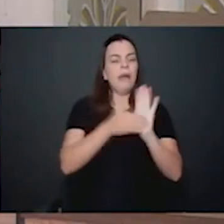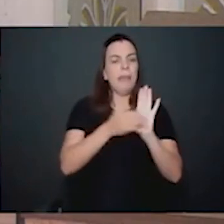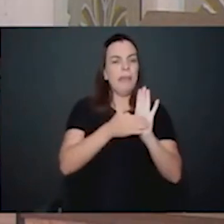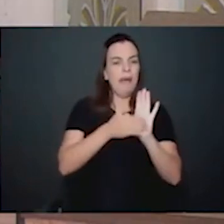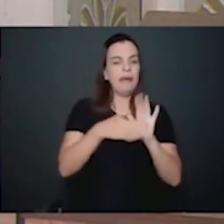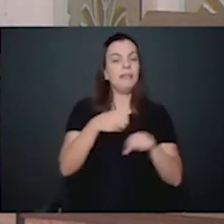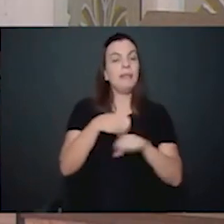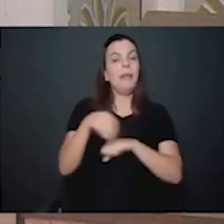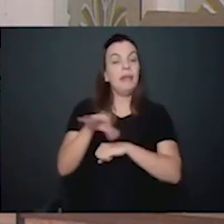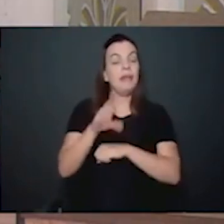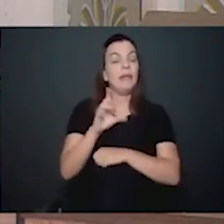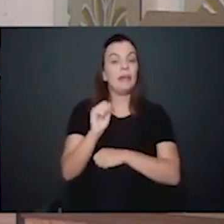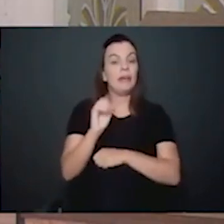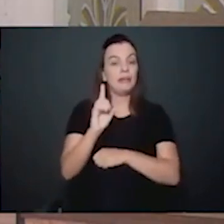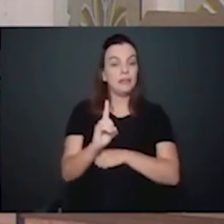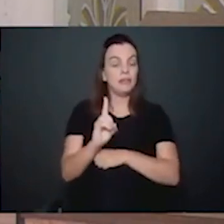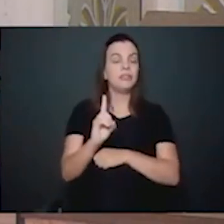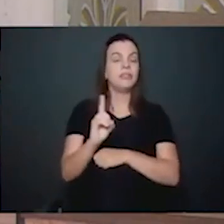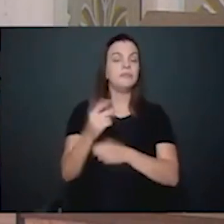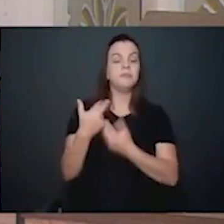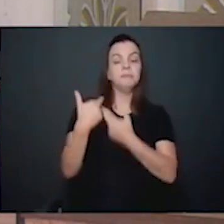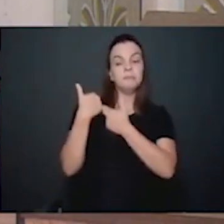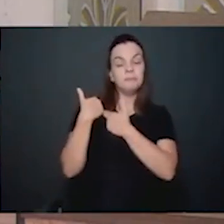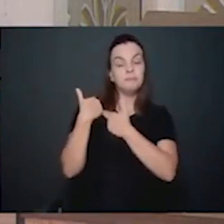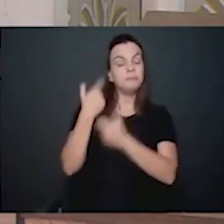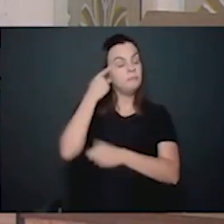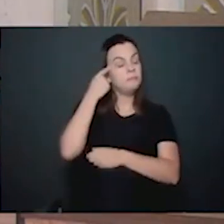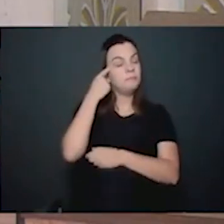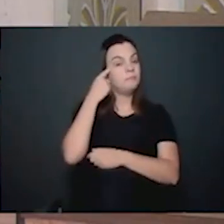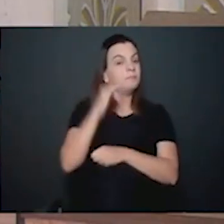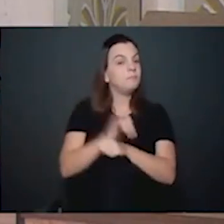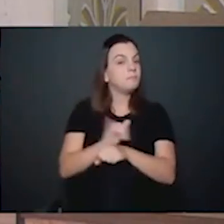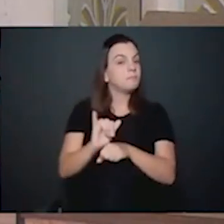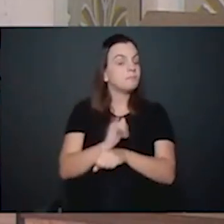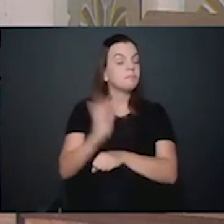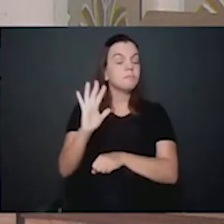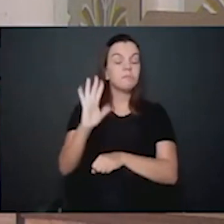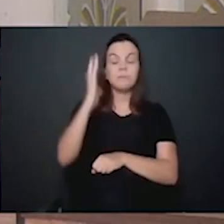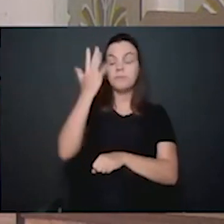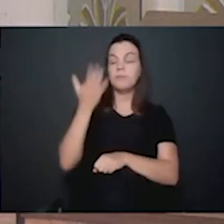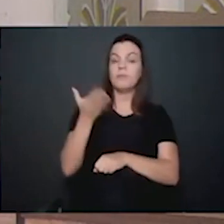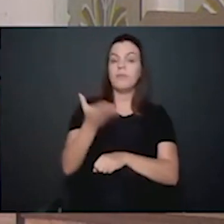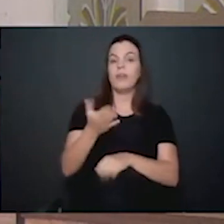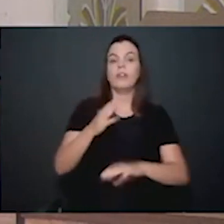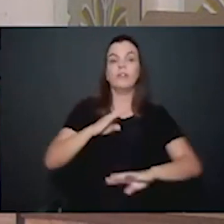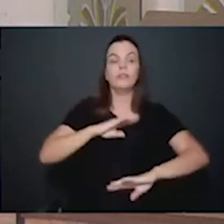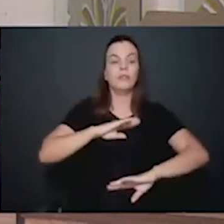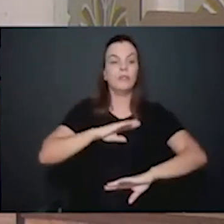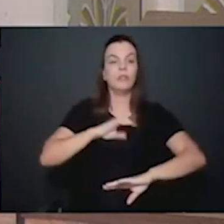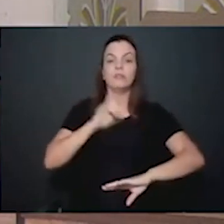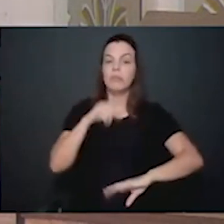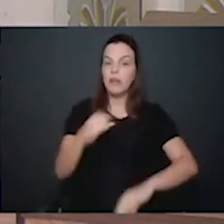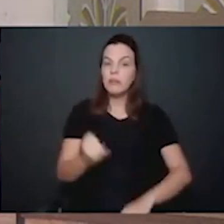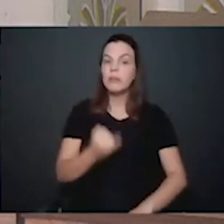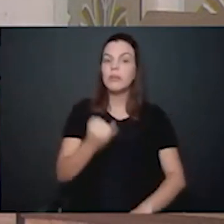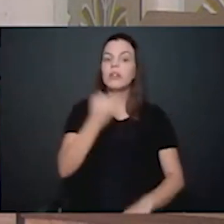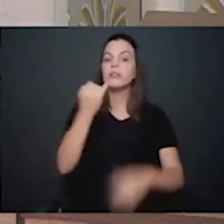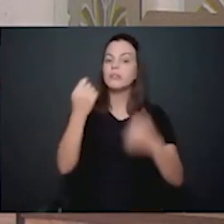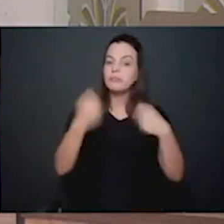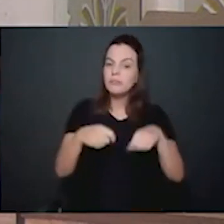para que a gente encontre uma solução para essa situação que hoje é uma situação importante que precisa ser